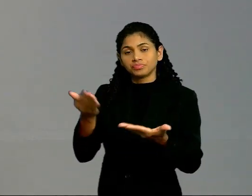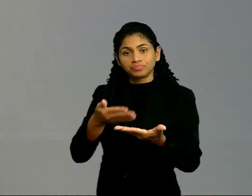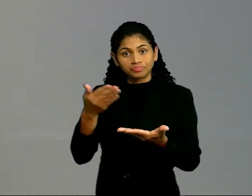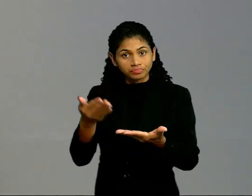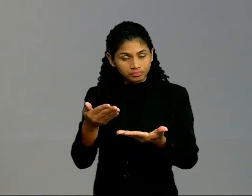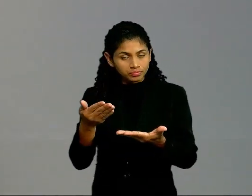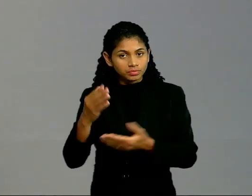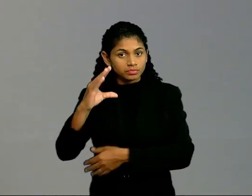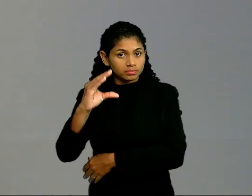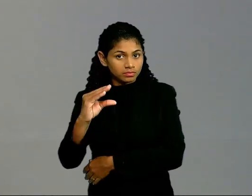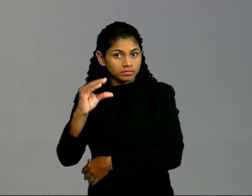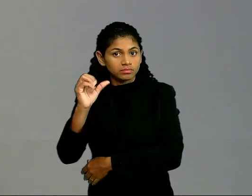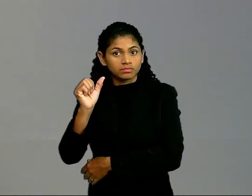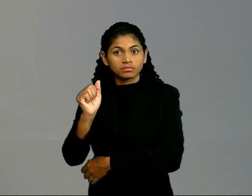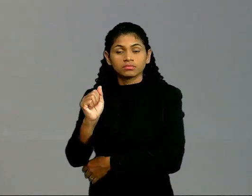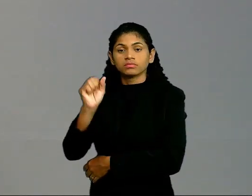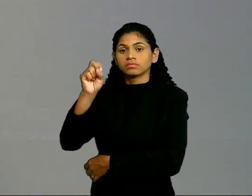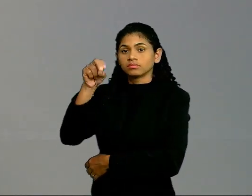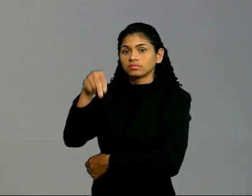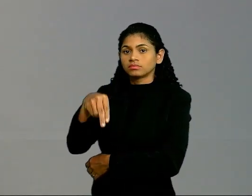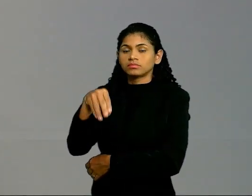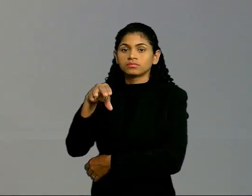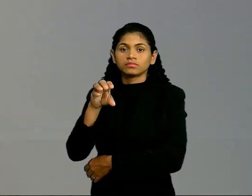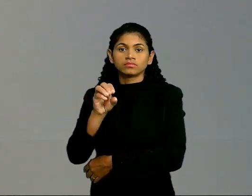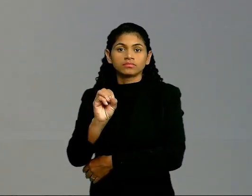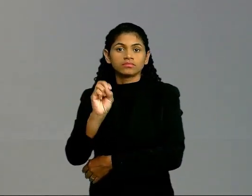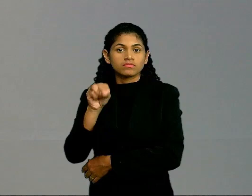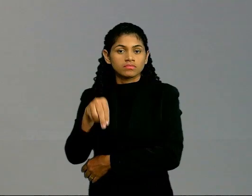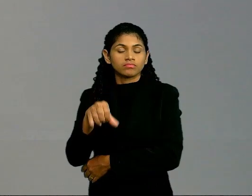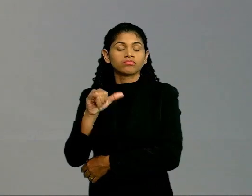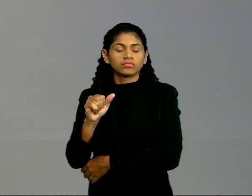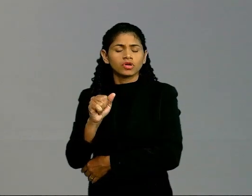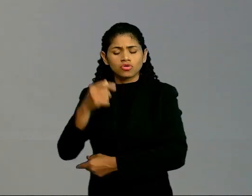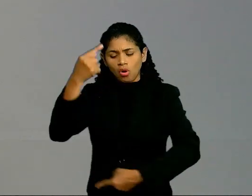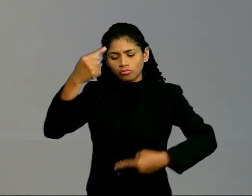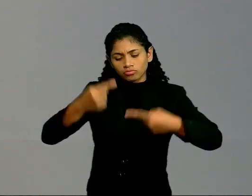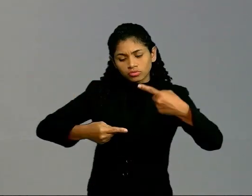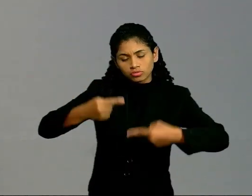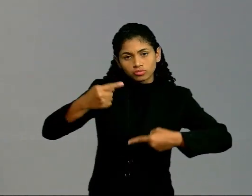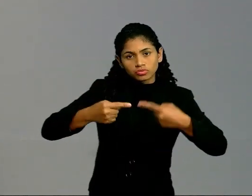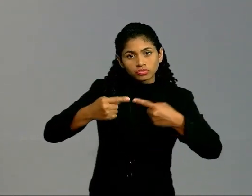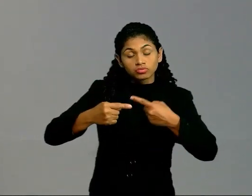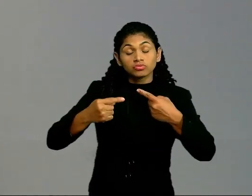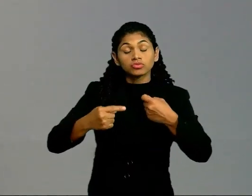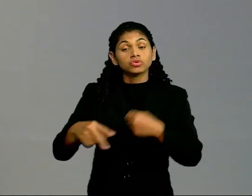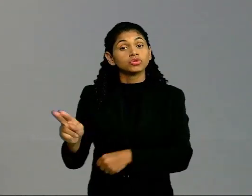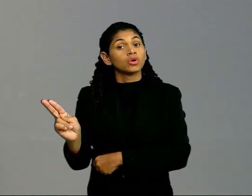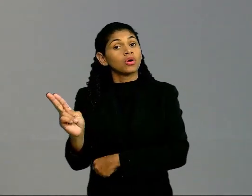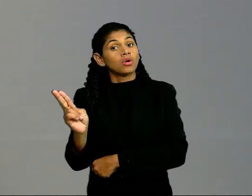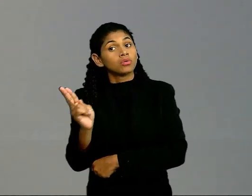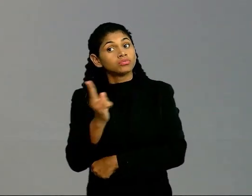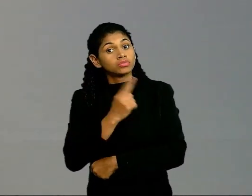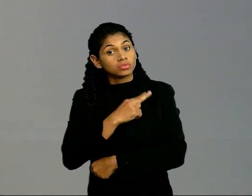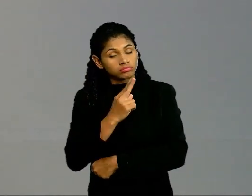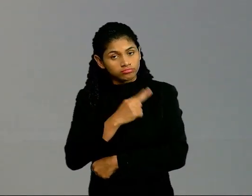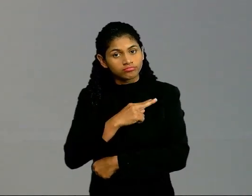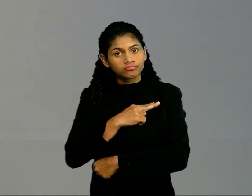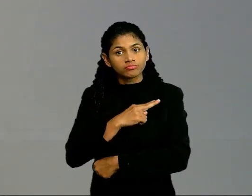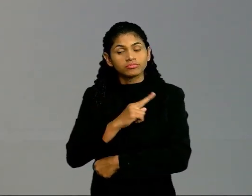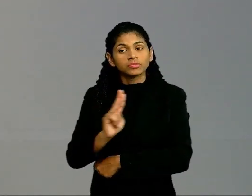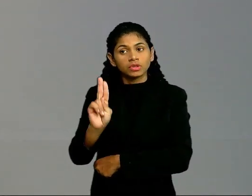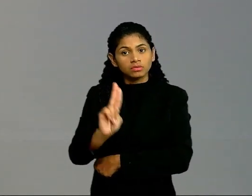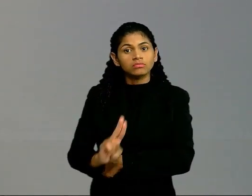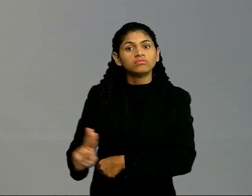sua discussão nas academias, quer dizer, nas universidades, professores abordam sobre essas obras, fazem